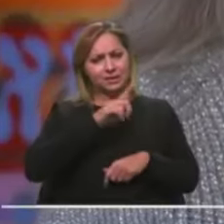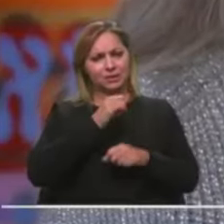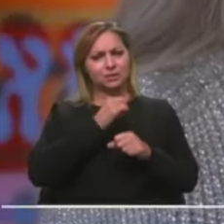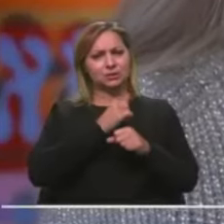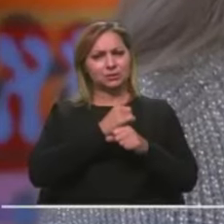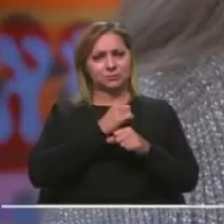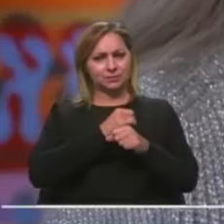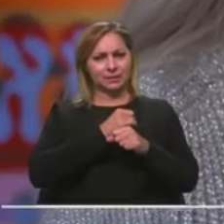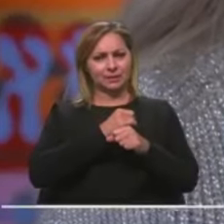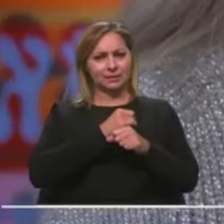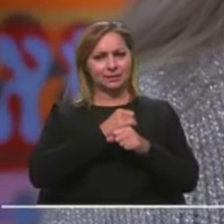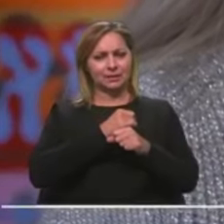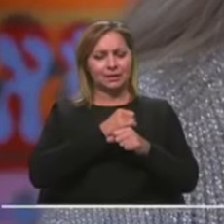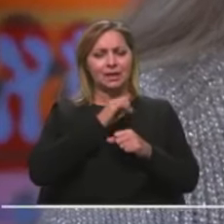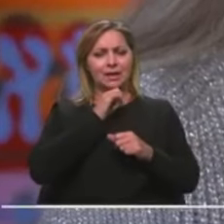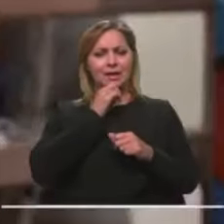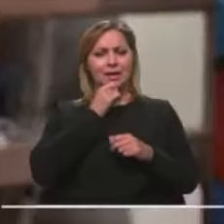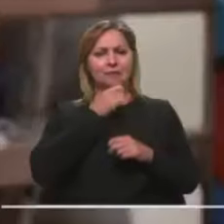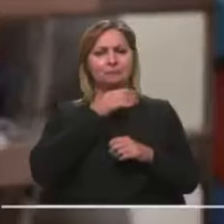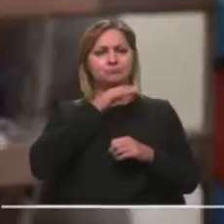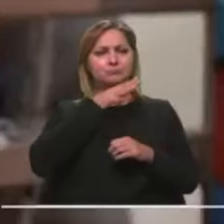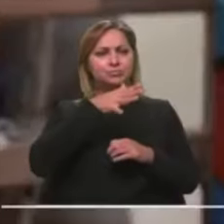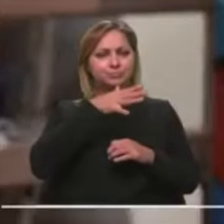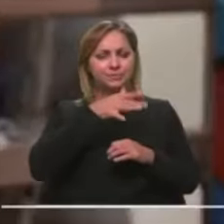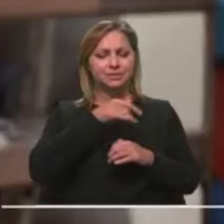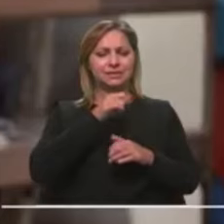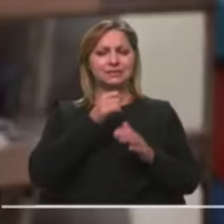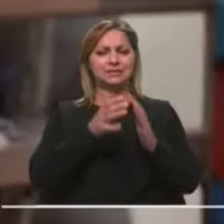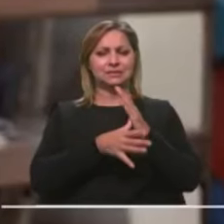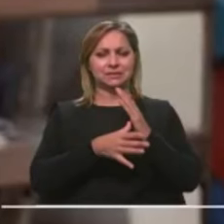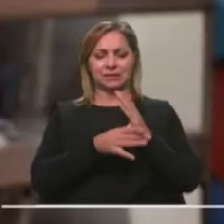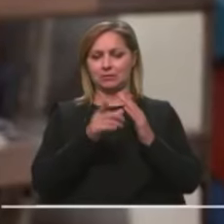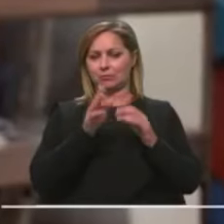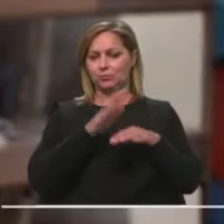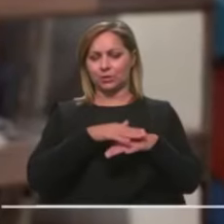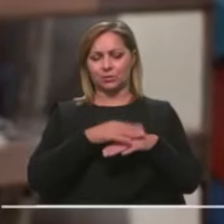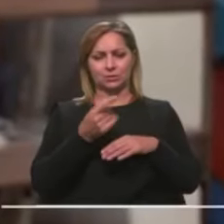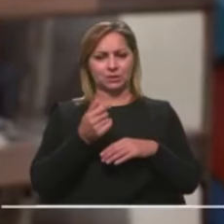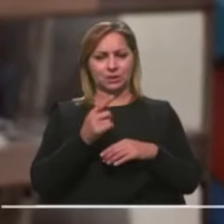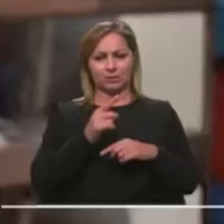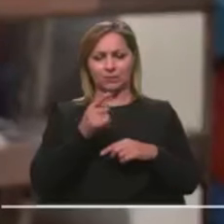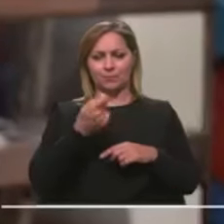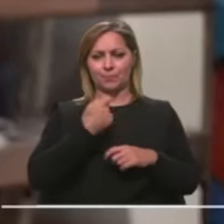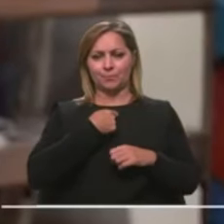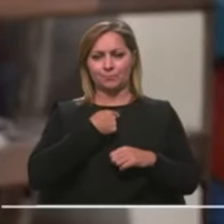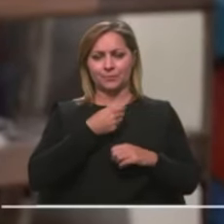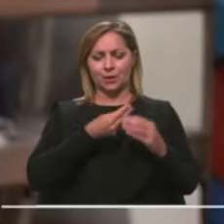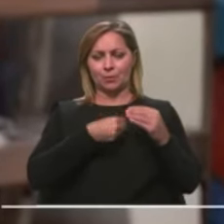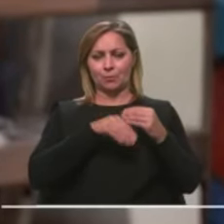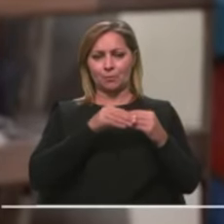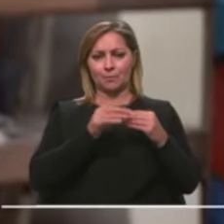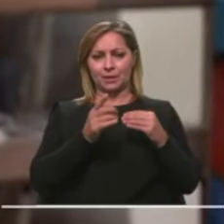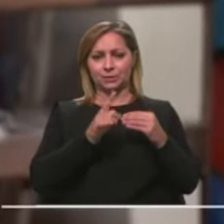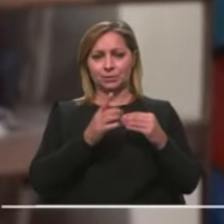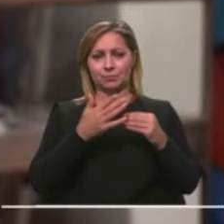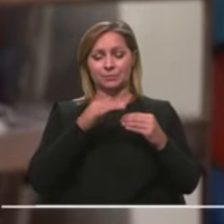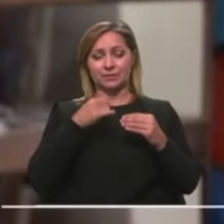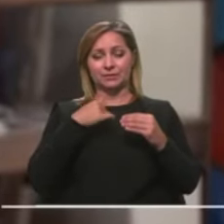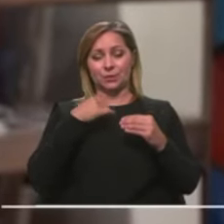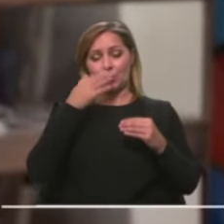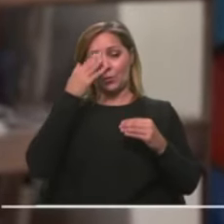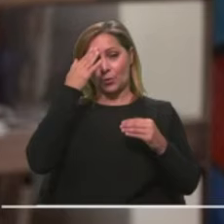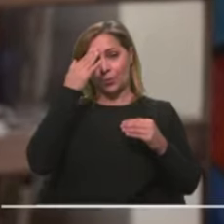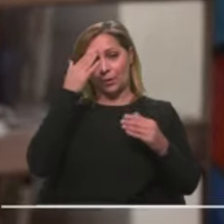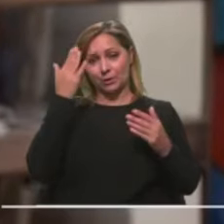cuspir sangue para cima de um palco? Não foi por dinheiro, obviamente. Ninguém me pagou mais por isso, nem não. Não. Acho que era mesmo